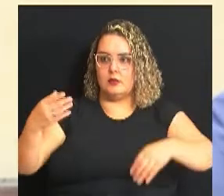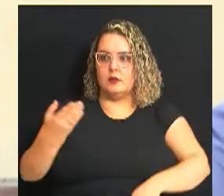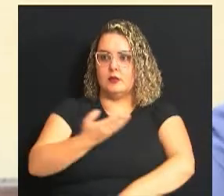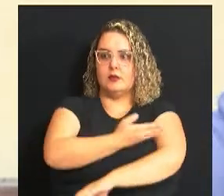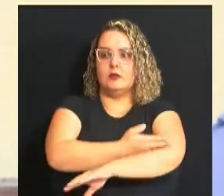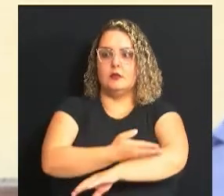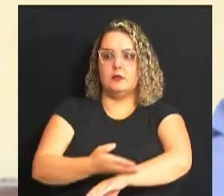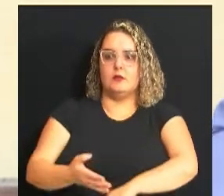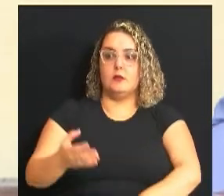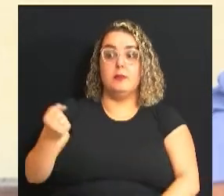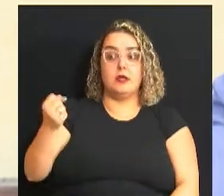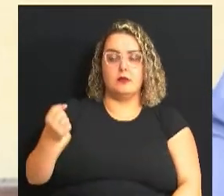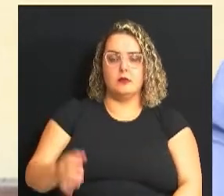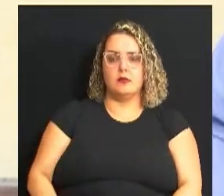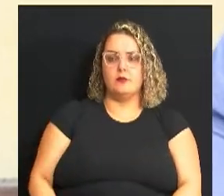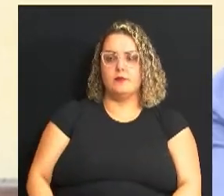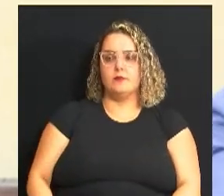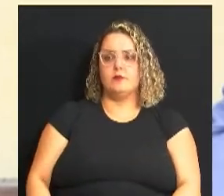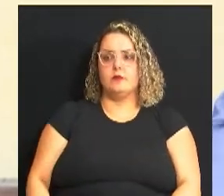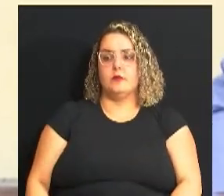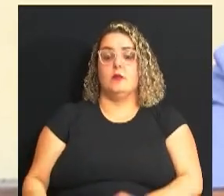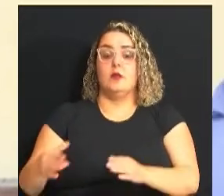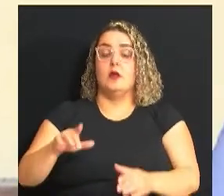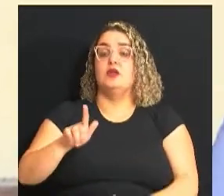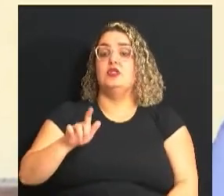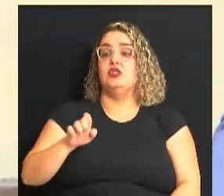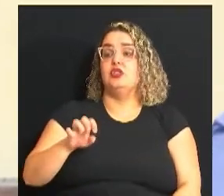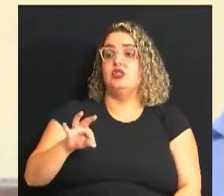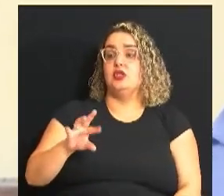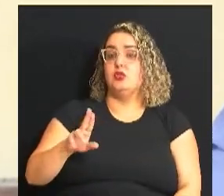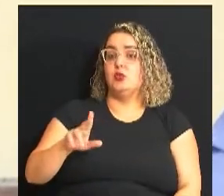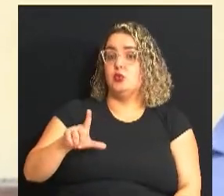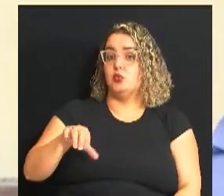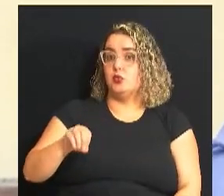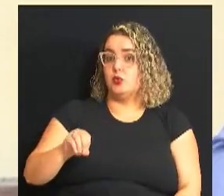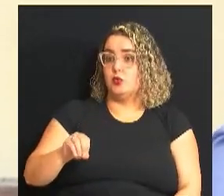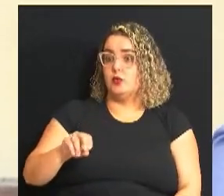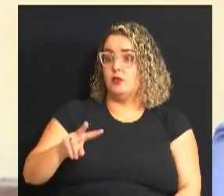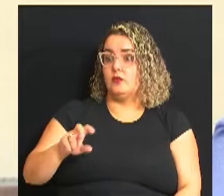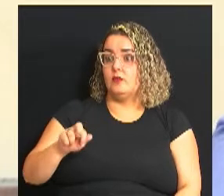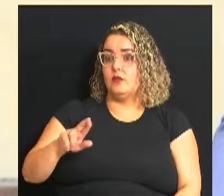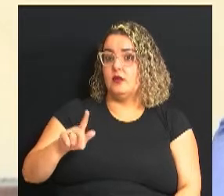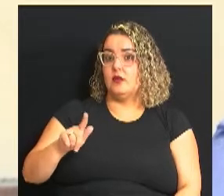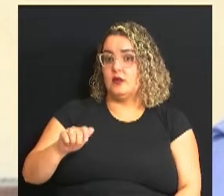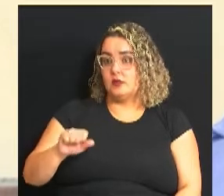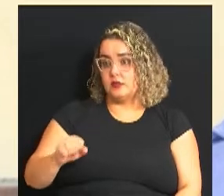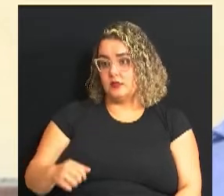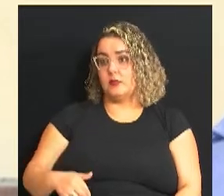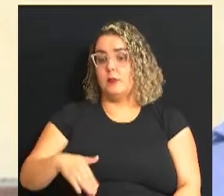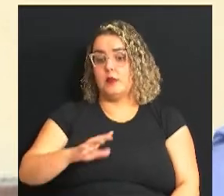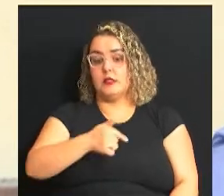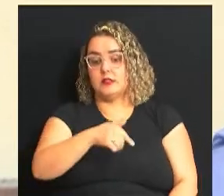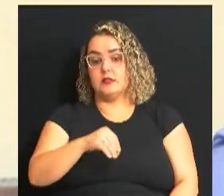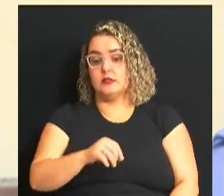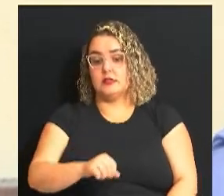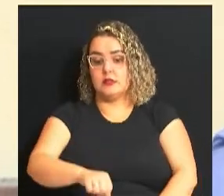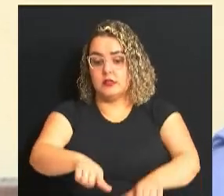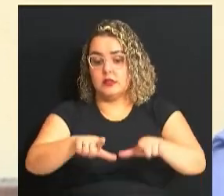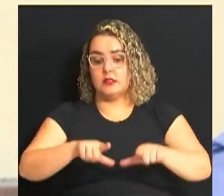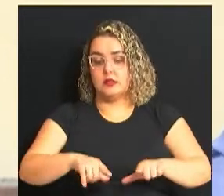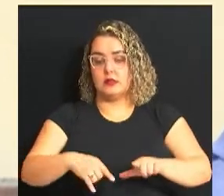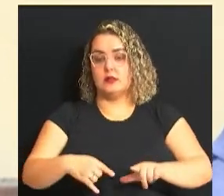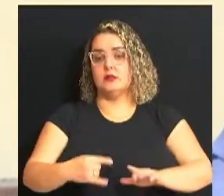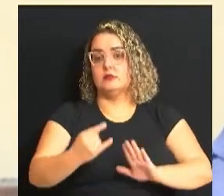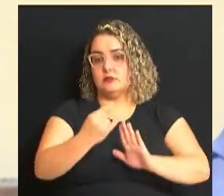Getúlio Vargas, quando estaremos entregando lá mais 360 títulos. Tá? Então, nós temos